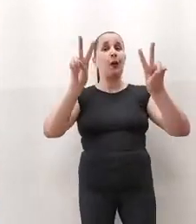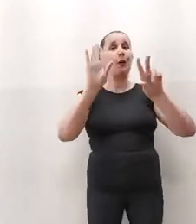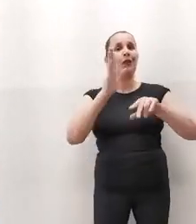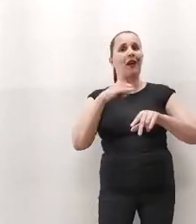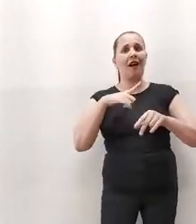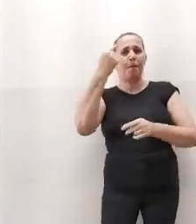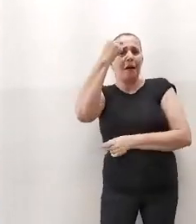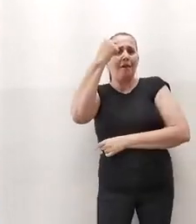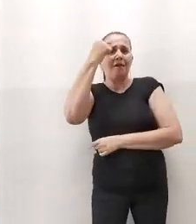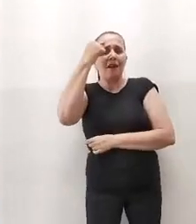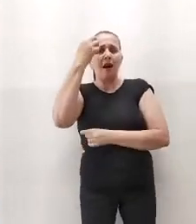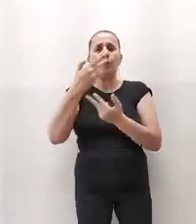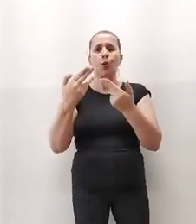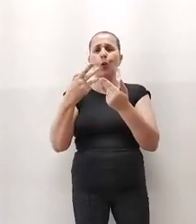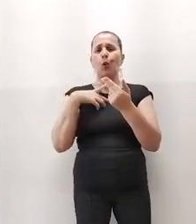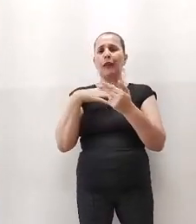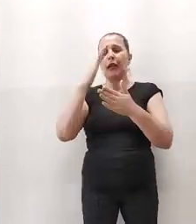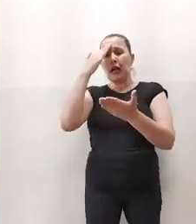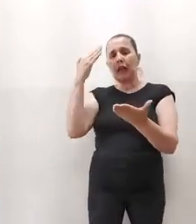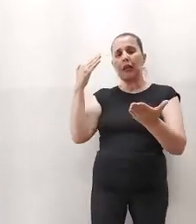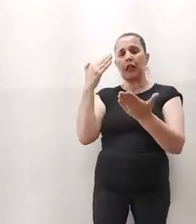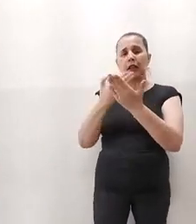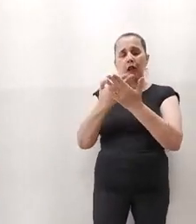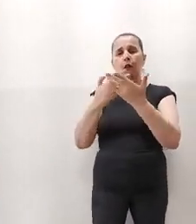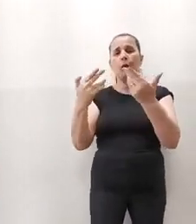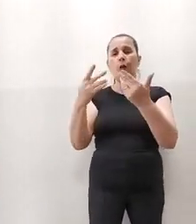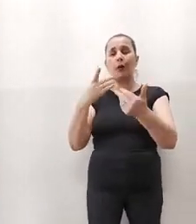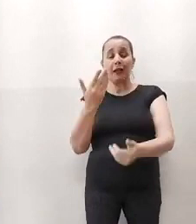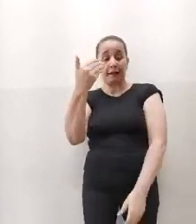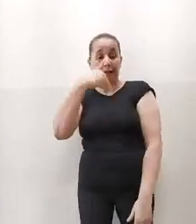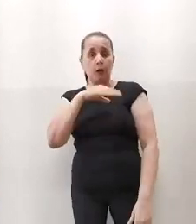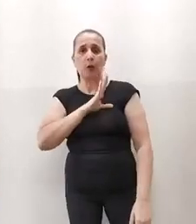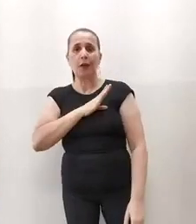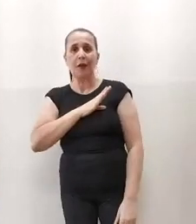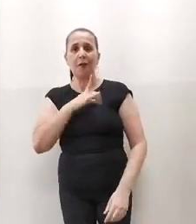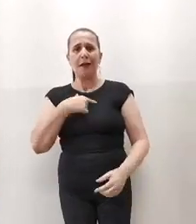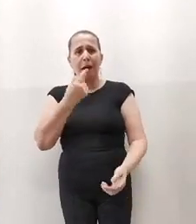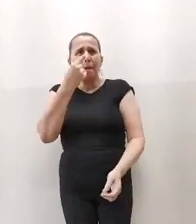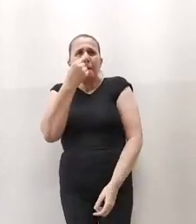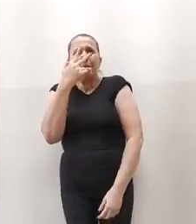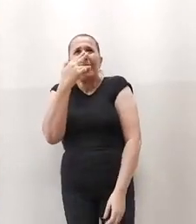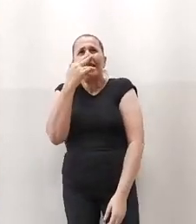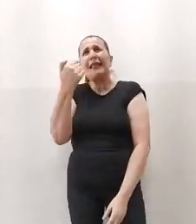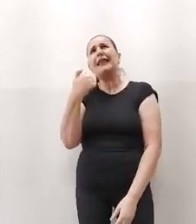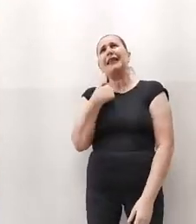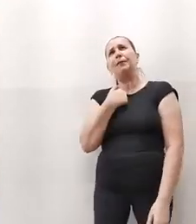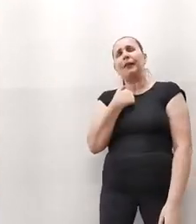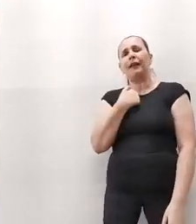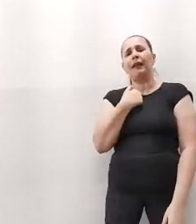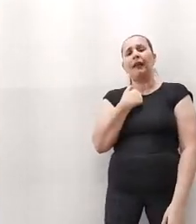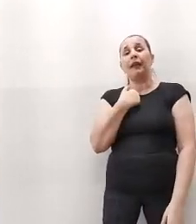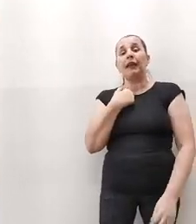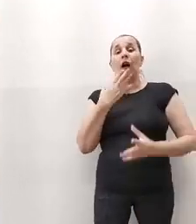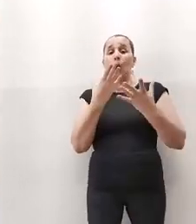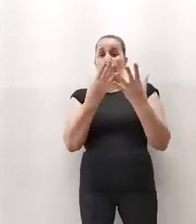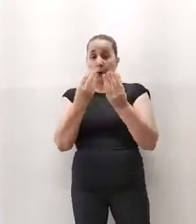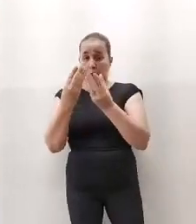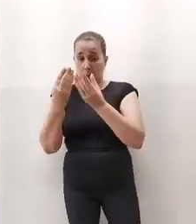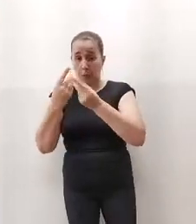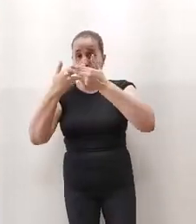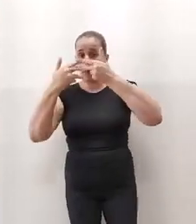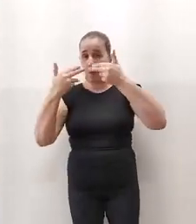Ele pensava em algo, ele acreditava em algo no seu coração. A mim me parecia que